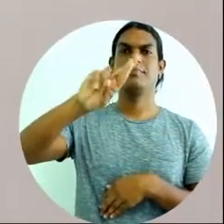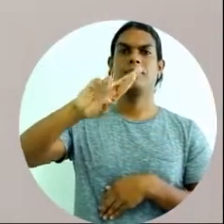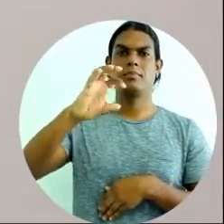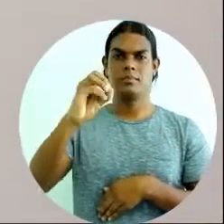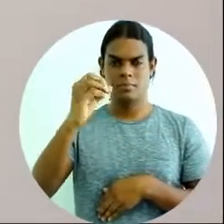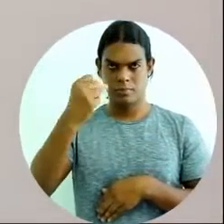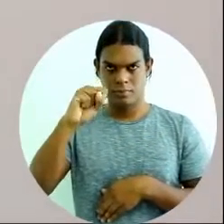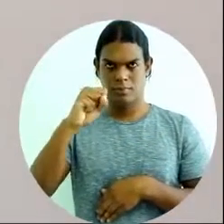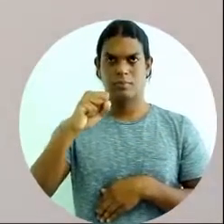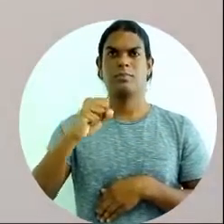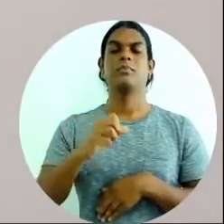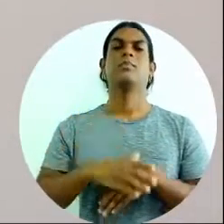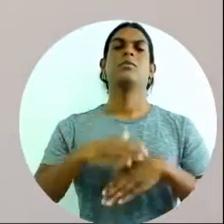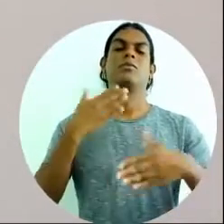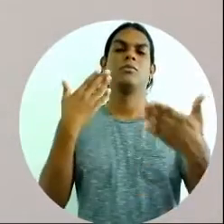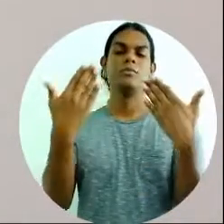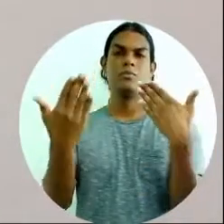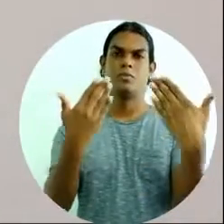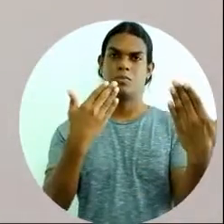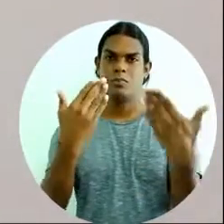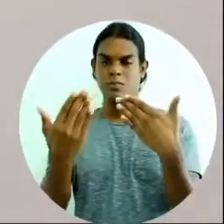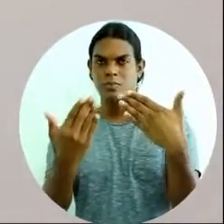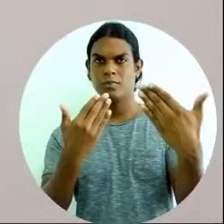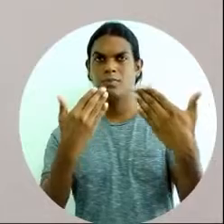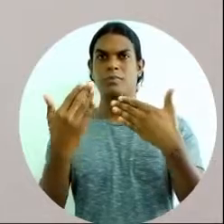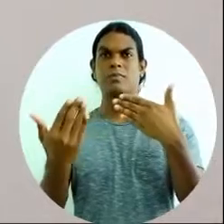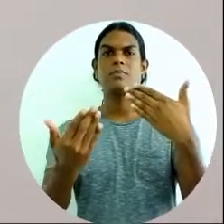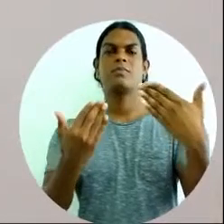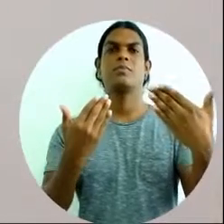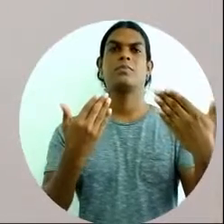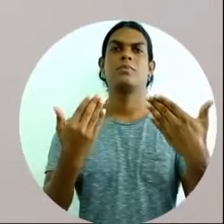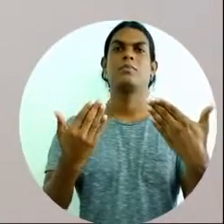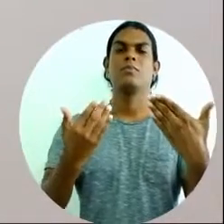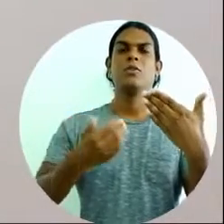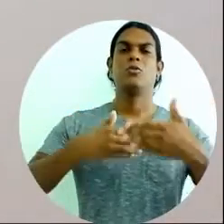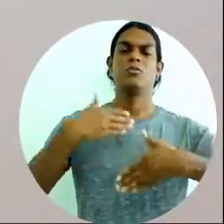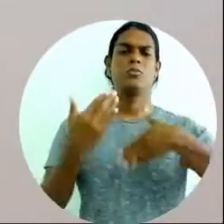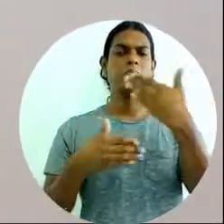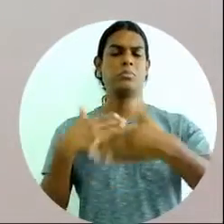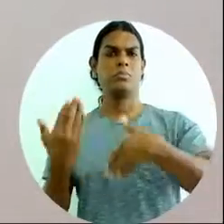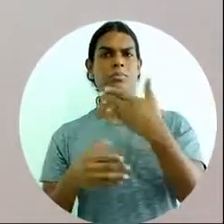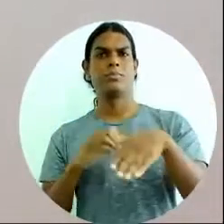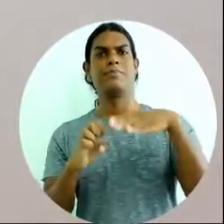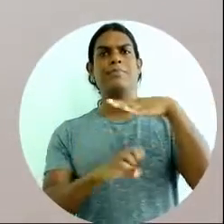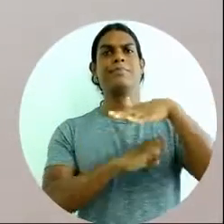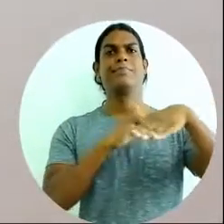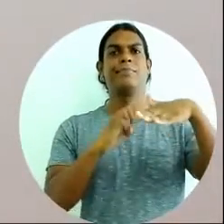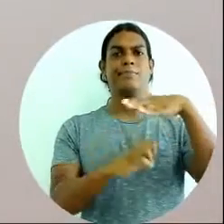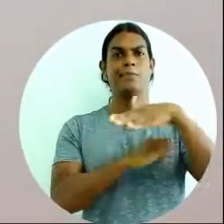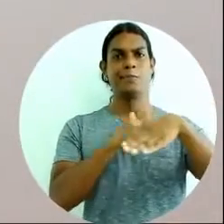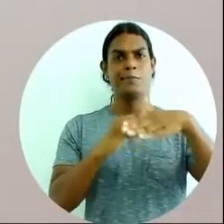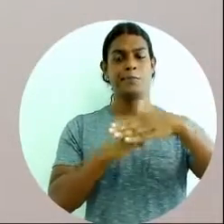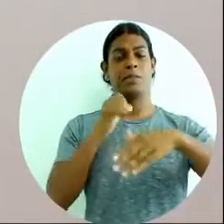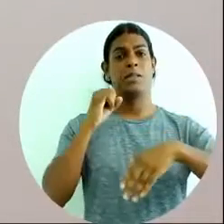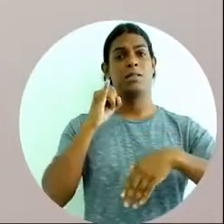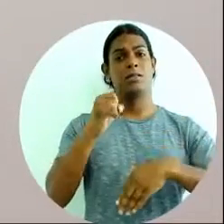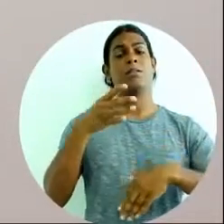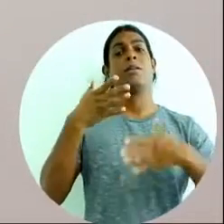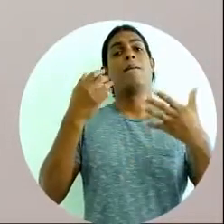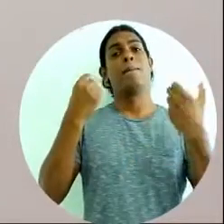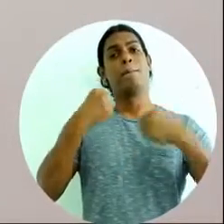aí, a partir disso, ela vai comparar esses parâmetros com o desempenho da empresa. E,